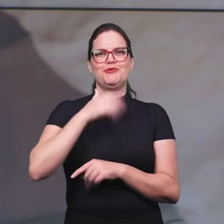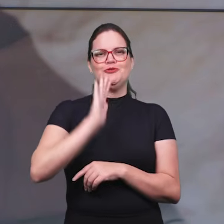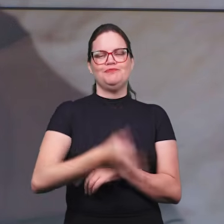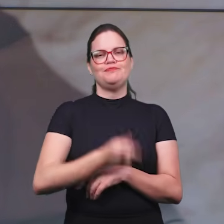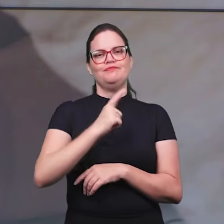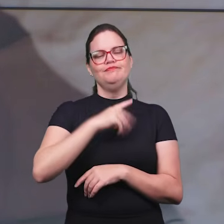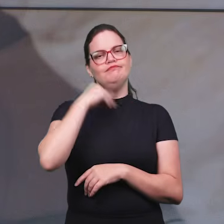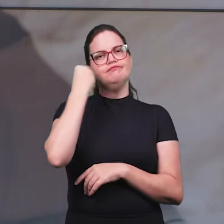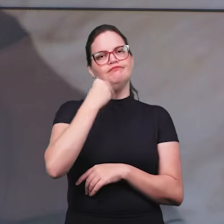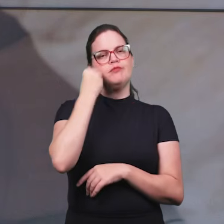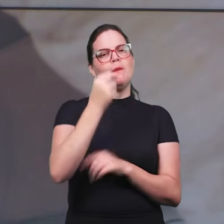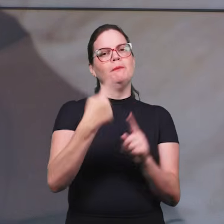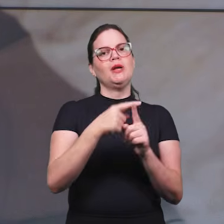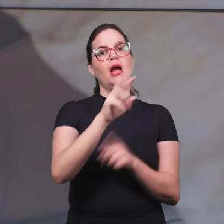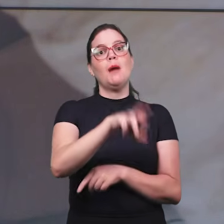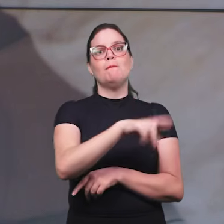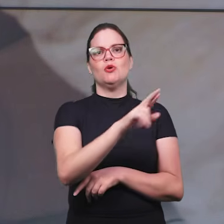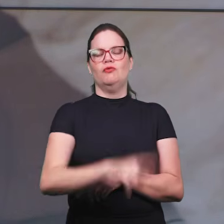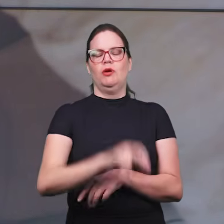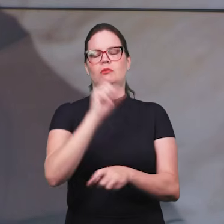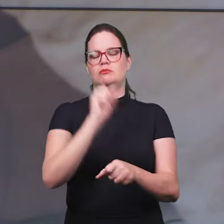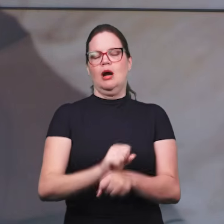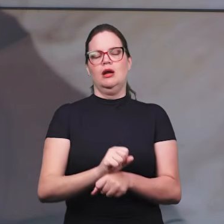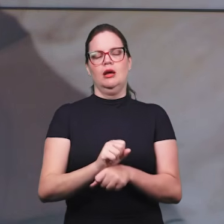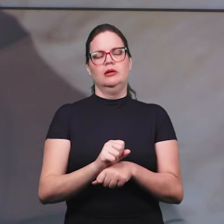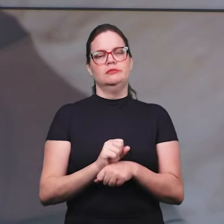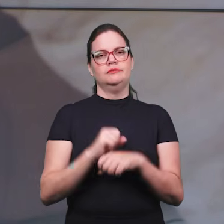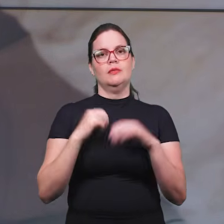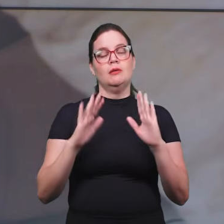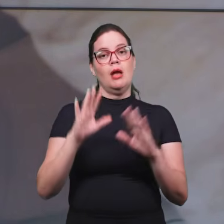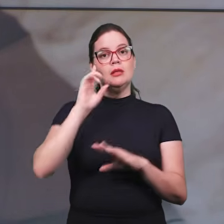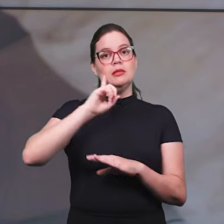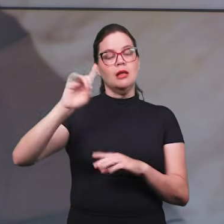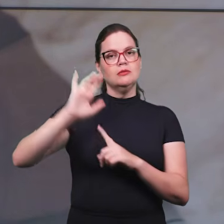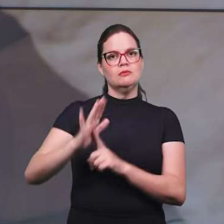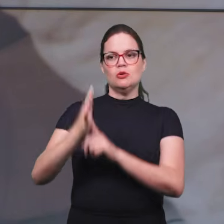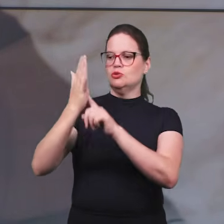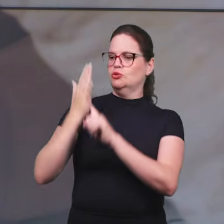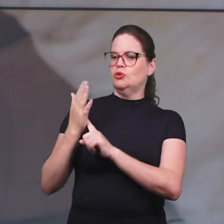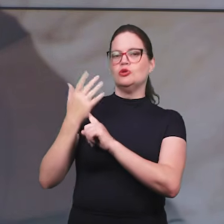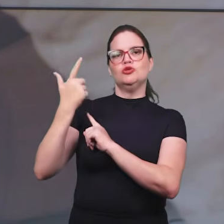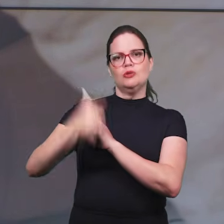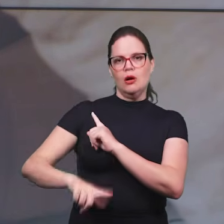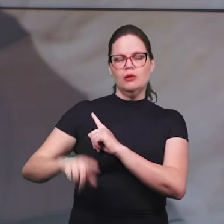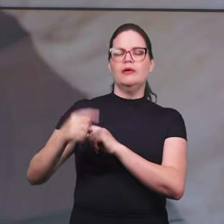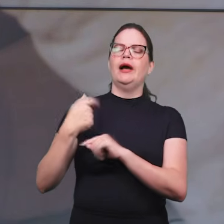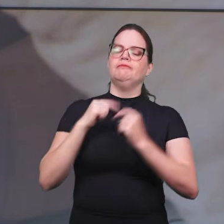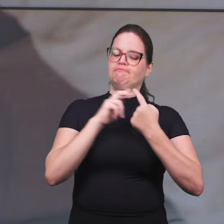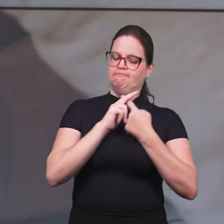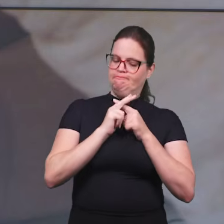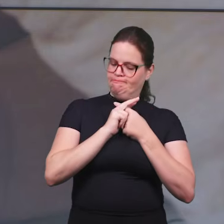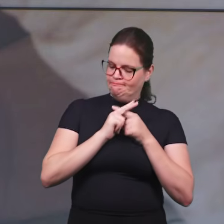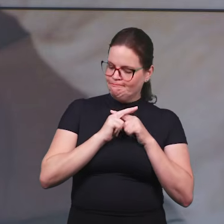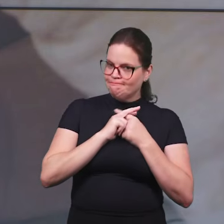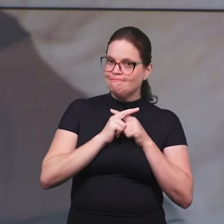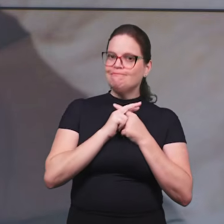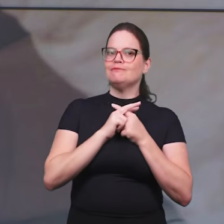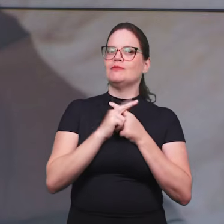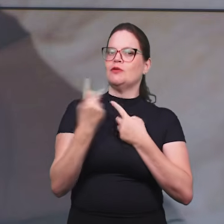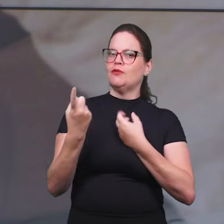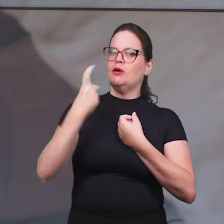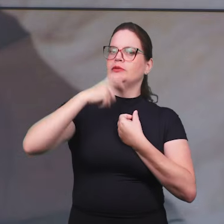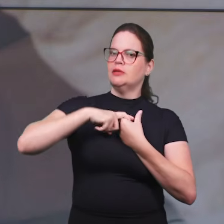Depois de pausas, né, de uma reprovação, Deus nos deu uma direção, a gente fez